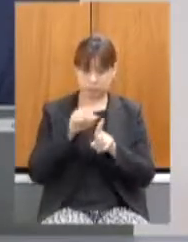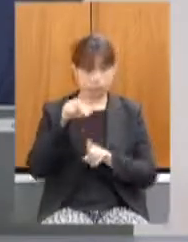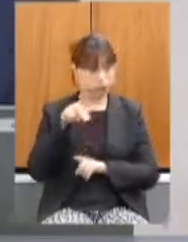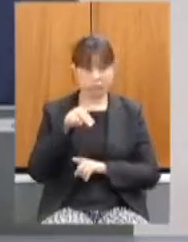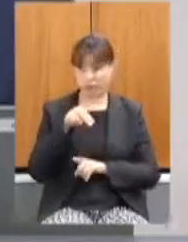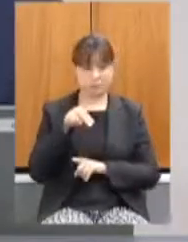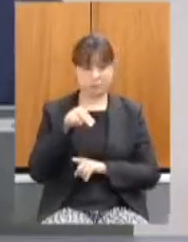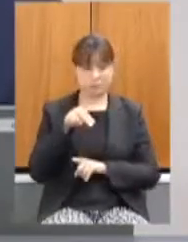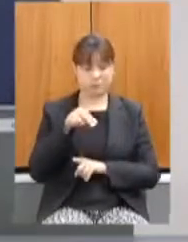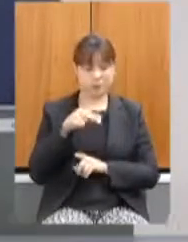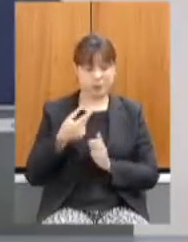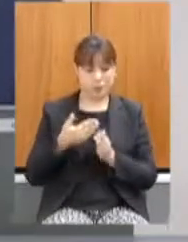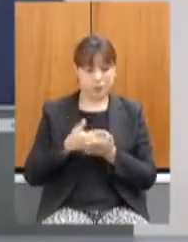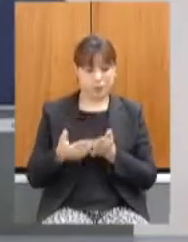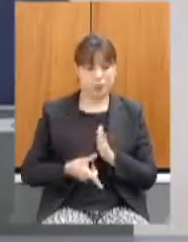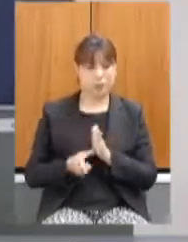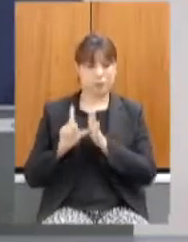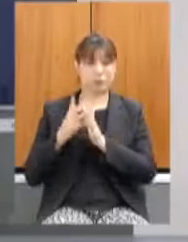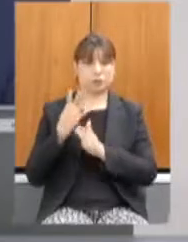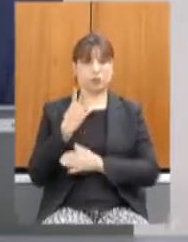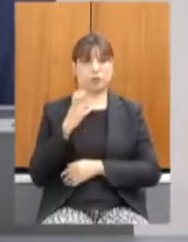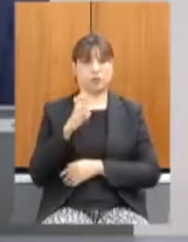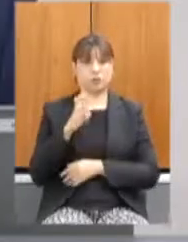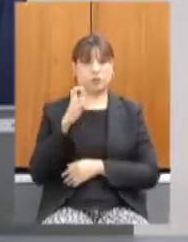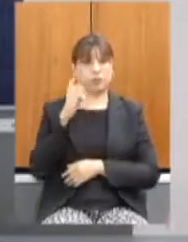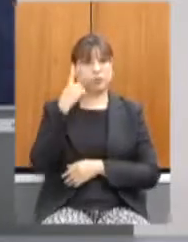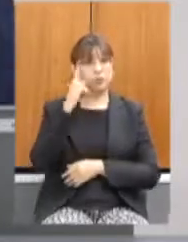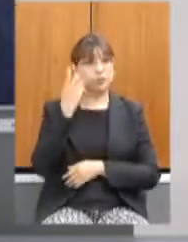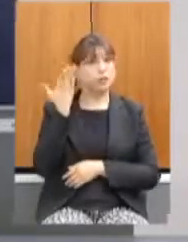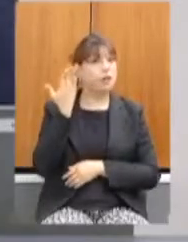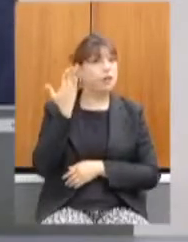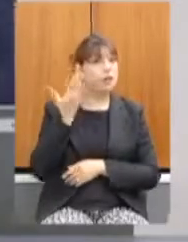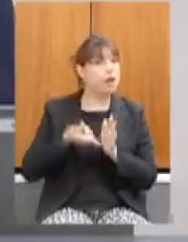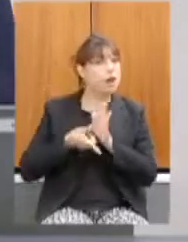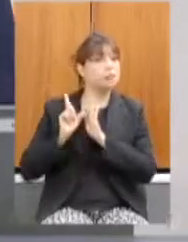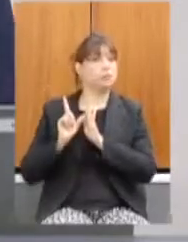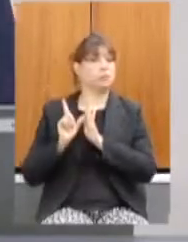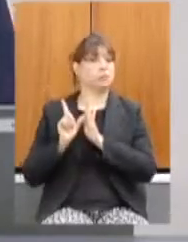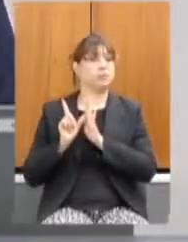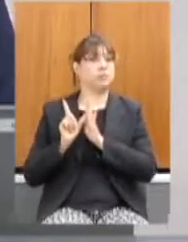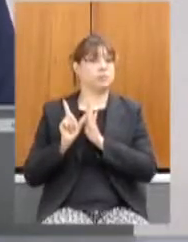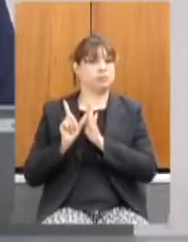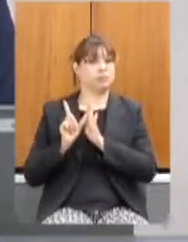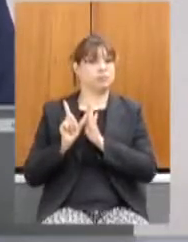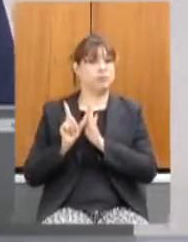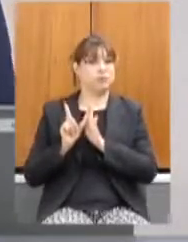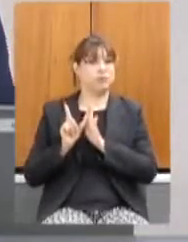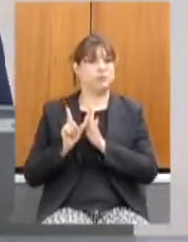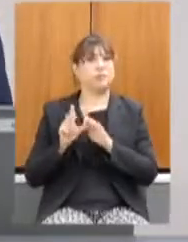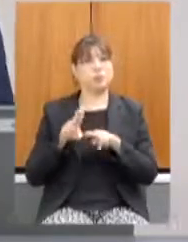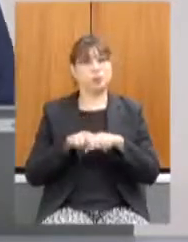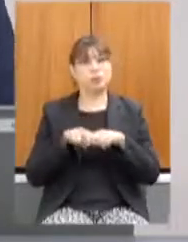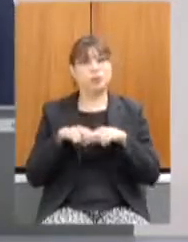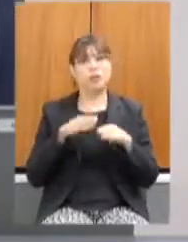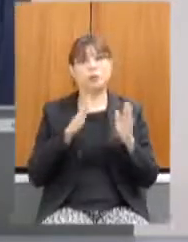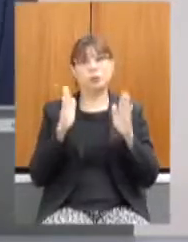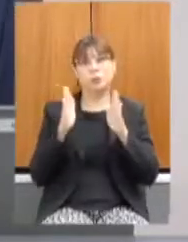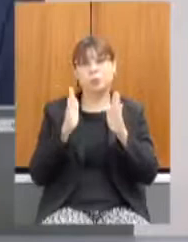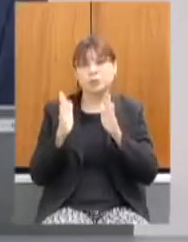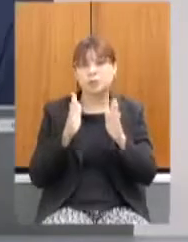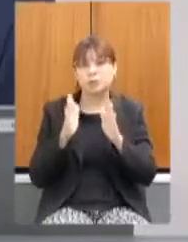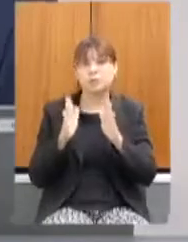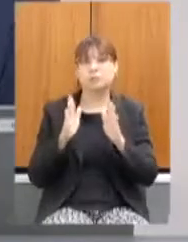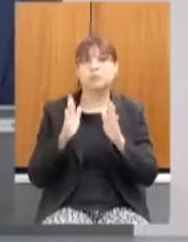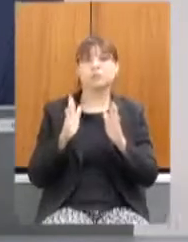período de 45 dias isso é lamentável eu eu quero deixar aqui expressamente né